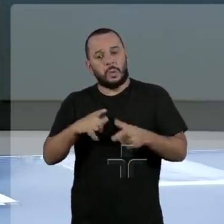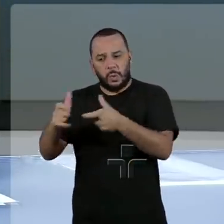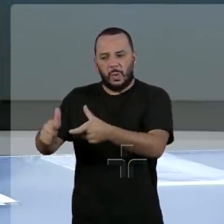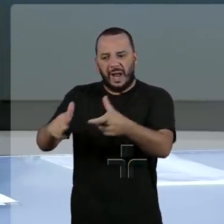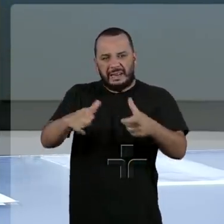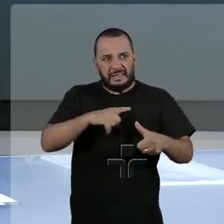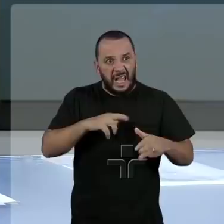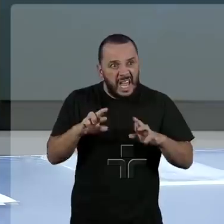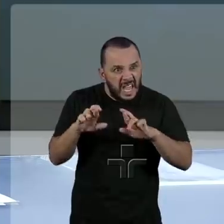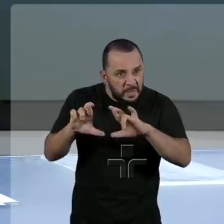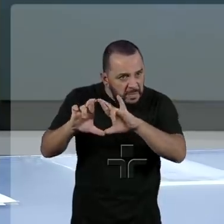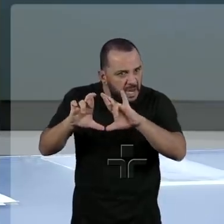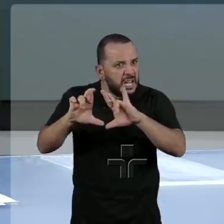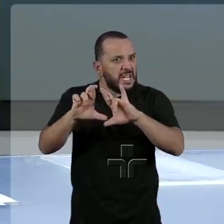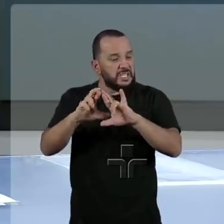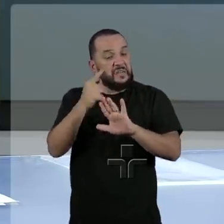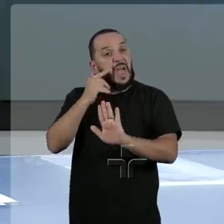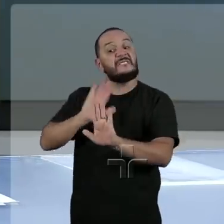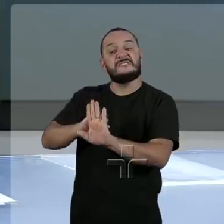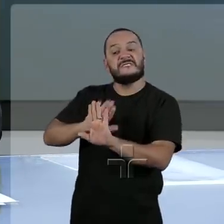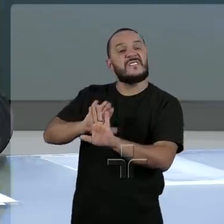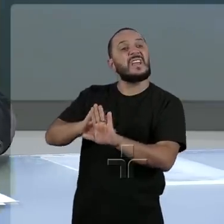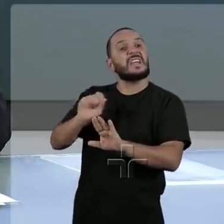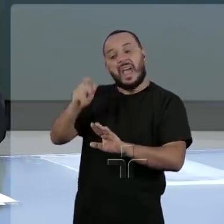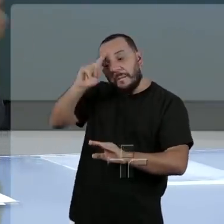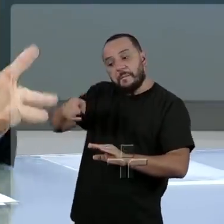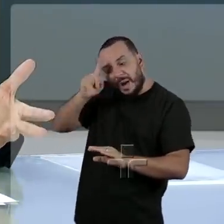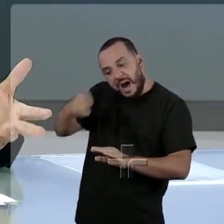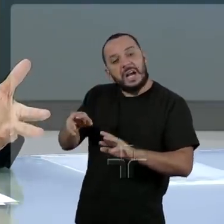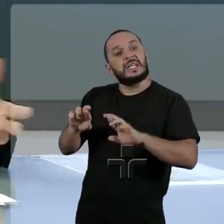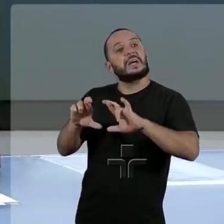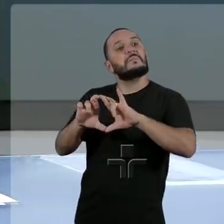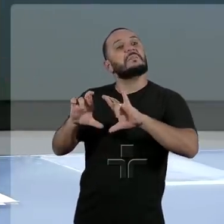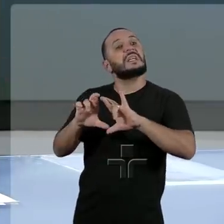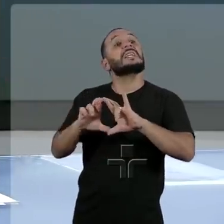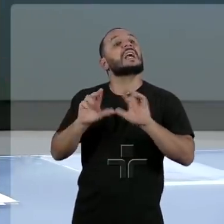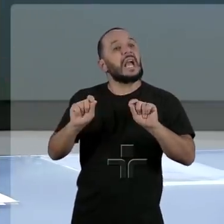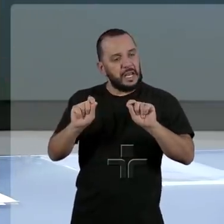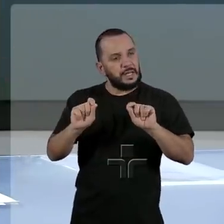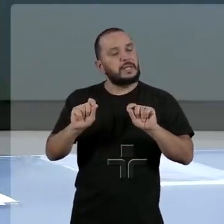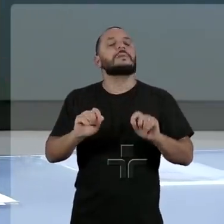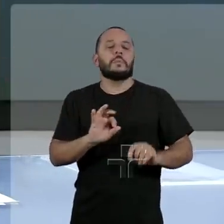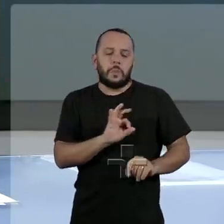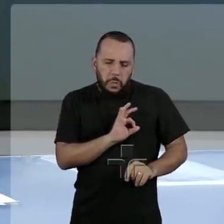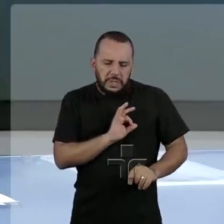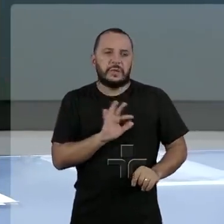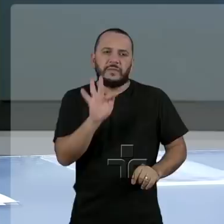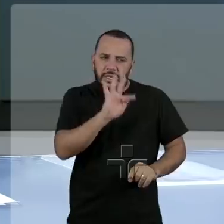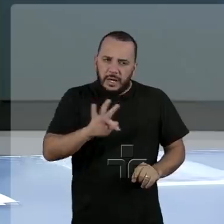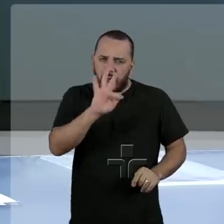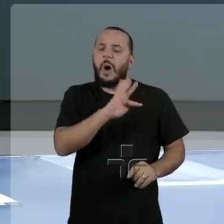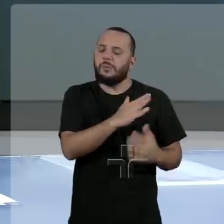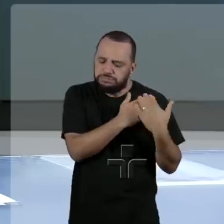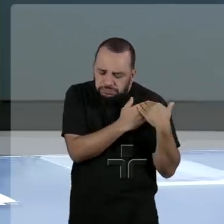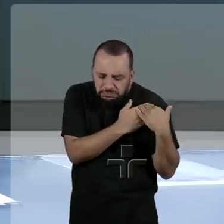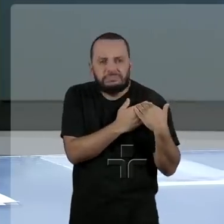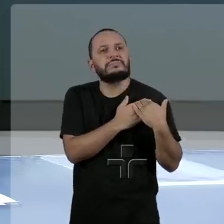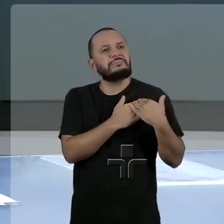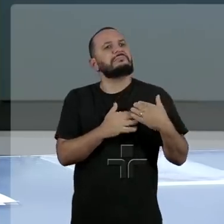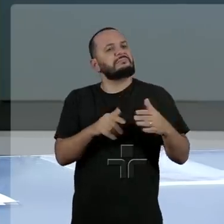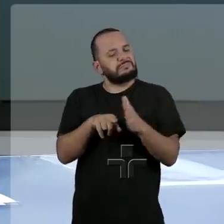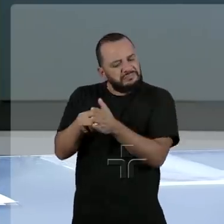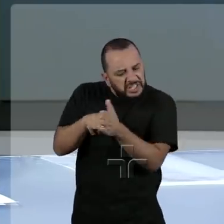que verificar o que está por trás dessas milícias. Portanto, a Polícia Federal tem um papel fantástico nesse sentido. Boa, tem que ser a tarefa, uma das